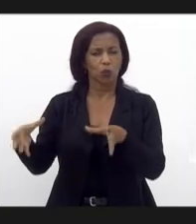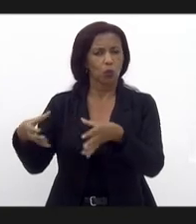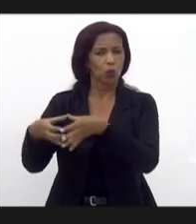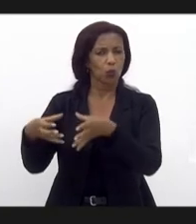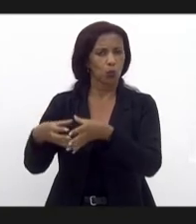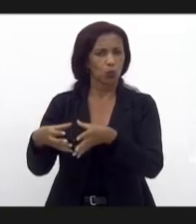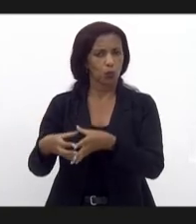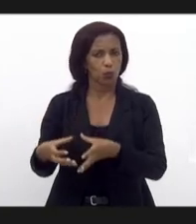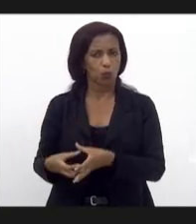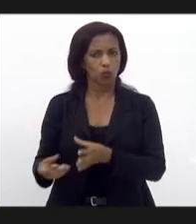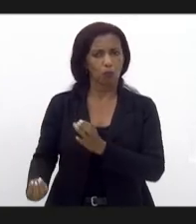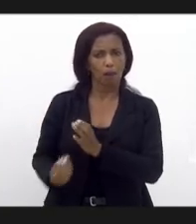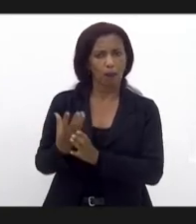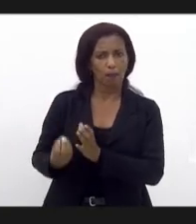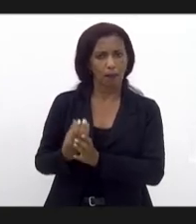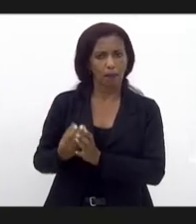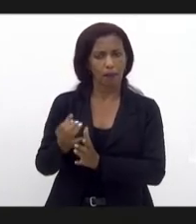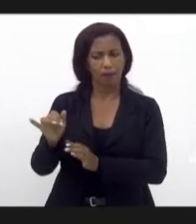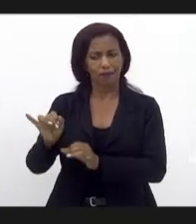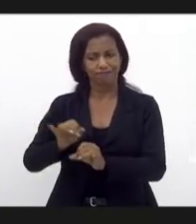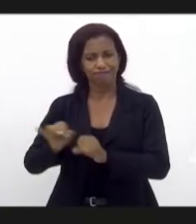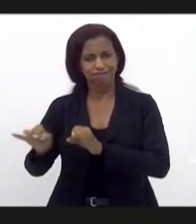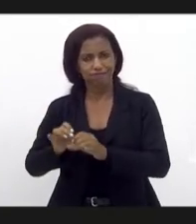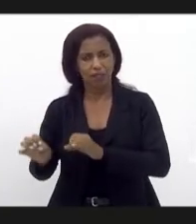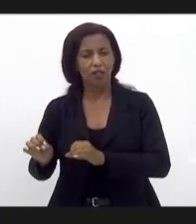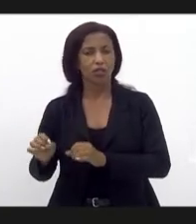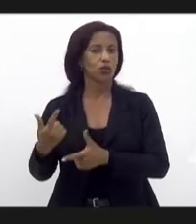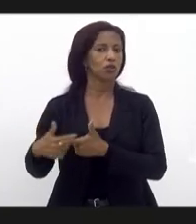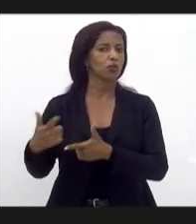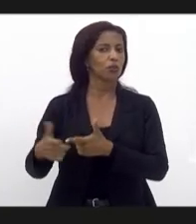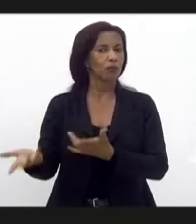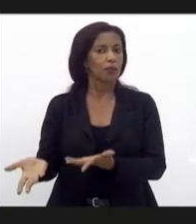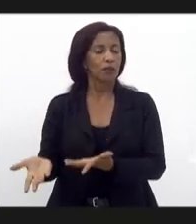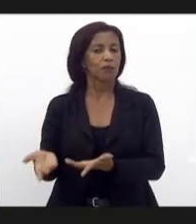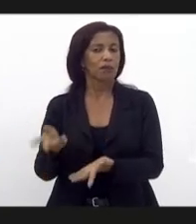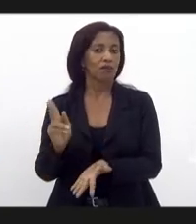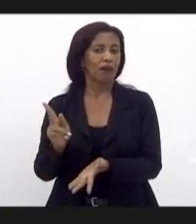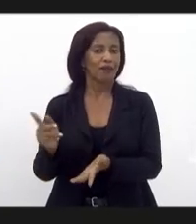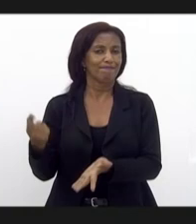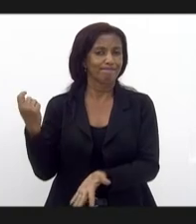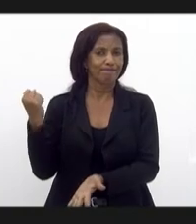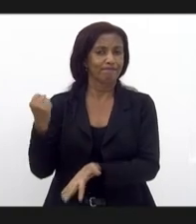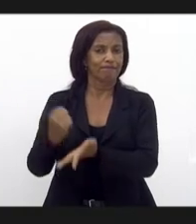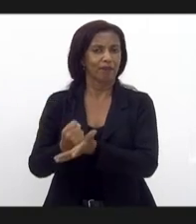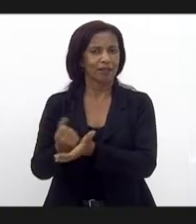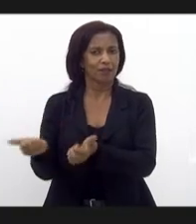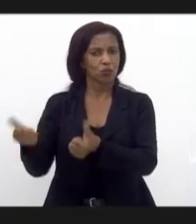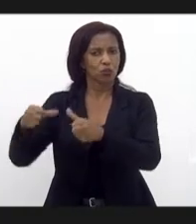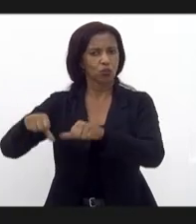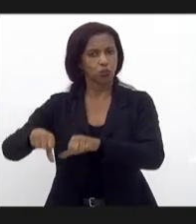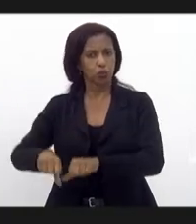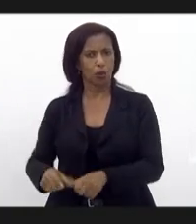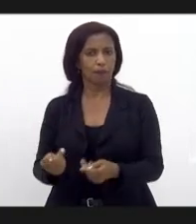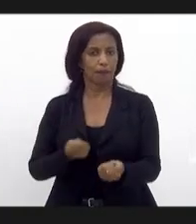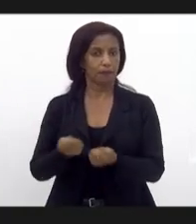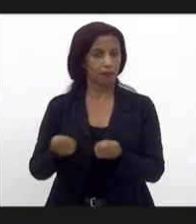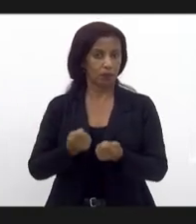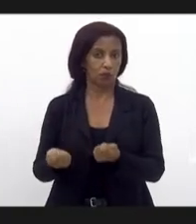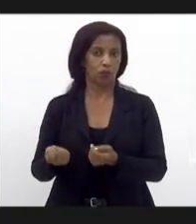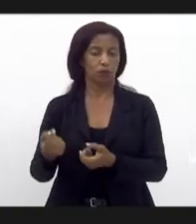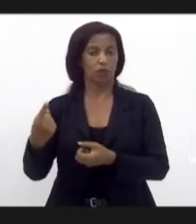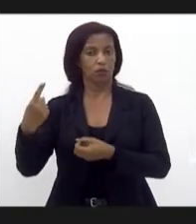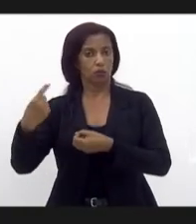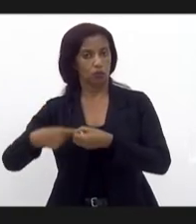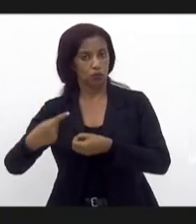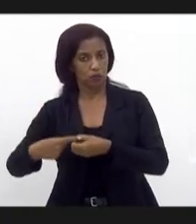conjunto de problemas, externalidades, né, que vão, claro, obviamente, impactando de maneira negativa para a economia do município, para a